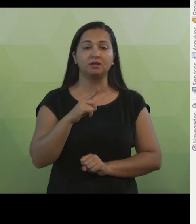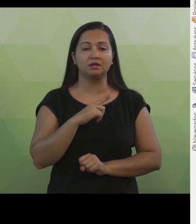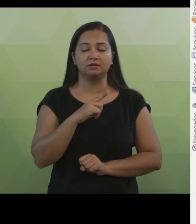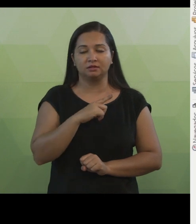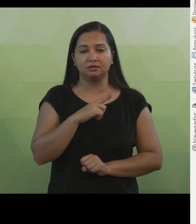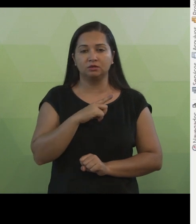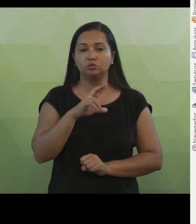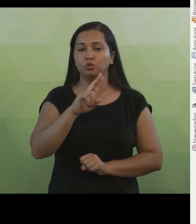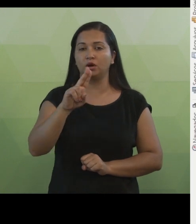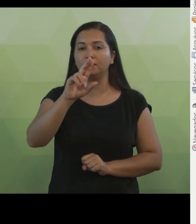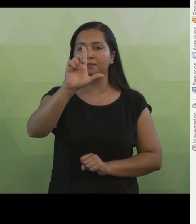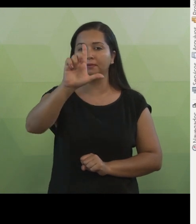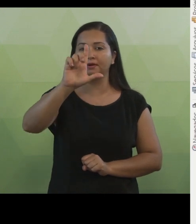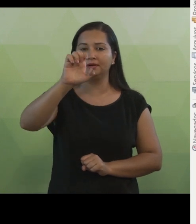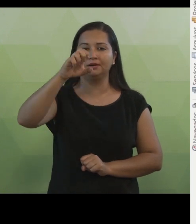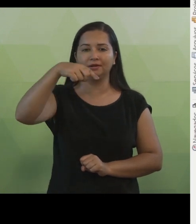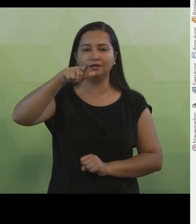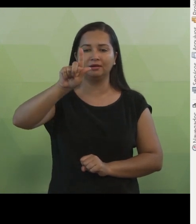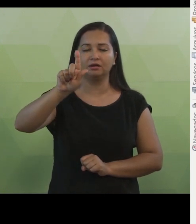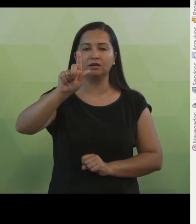nome é igual ao sobrenome.